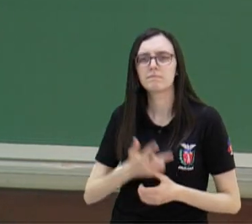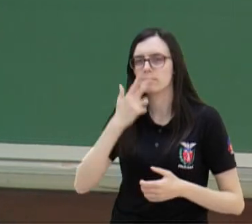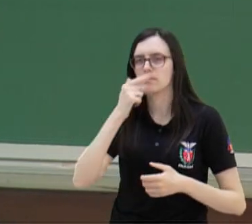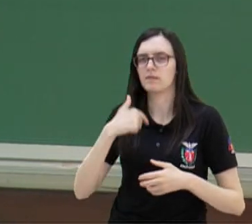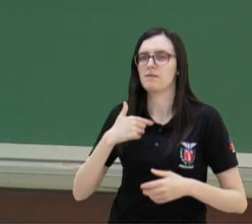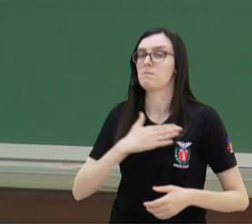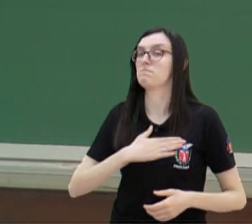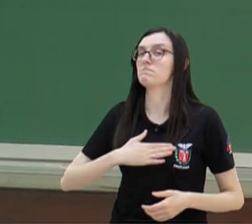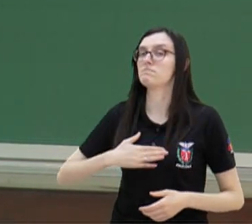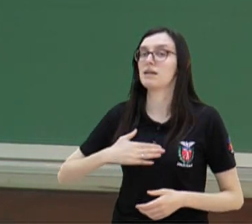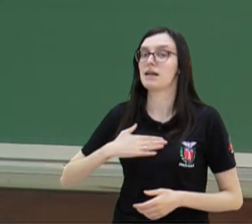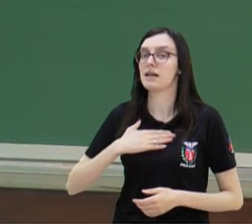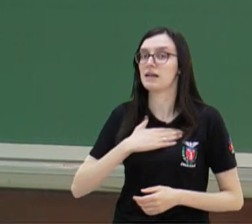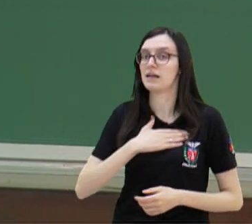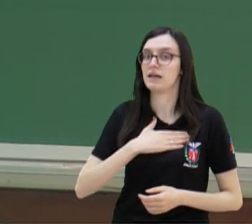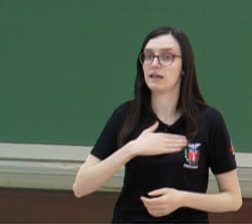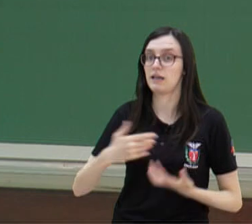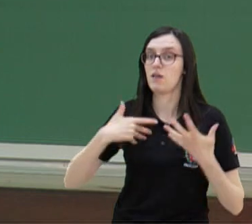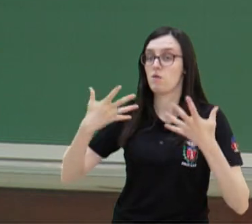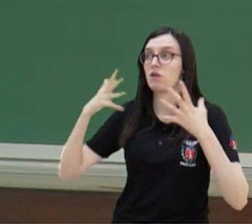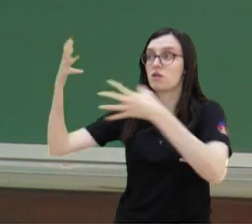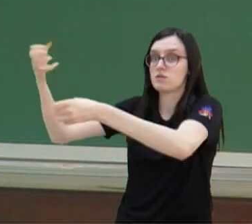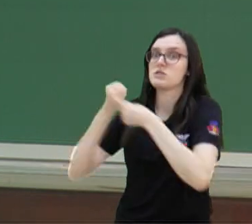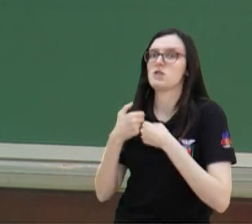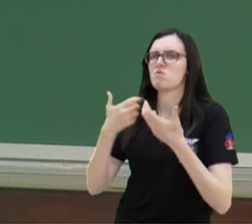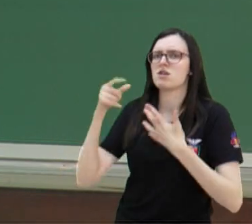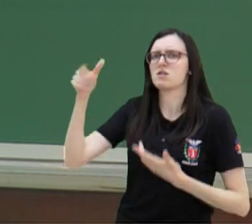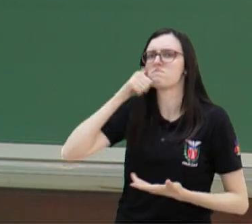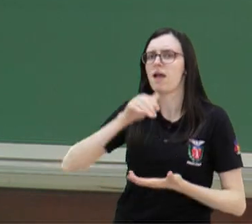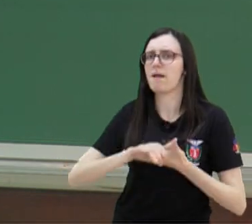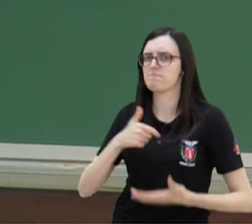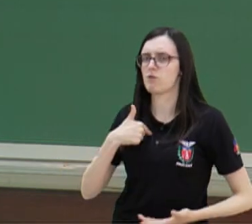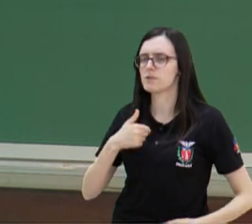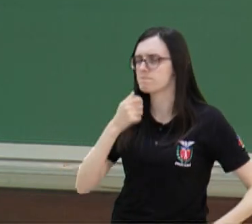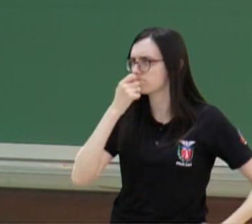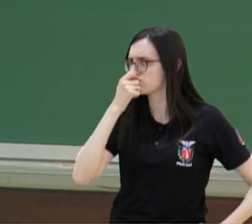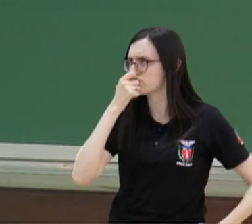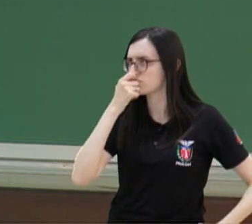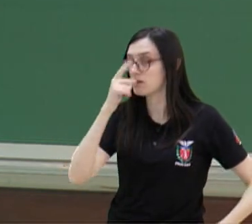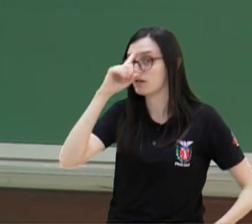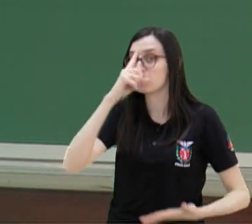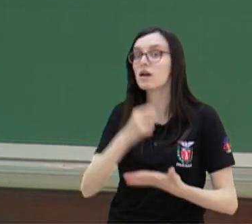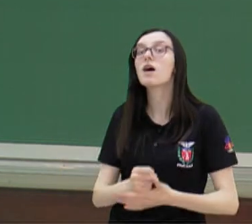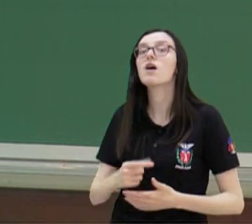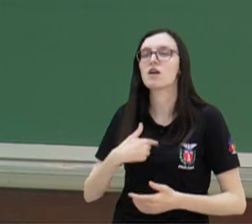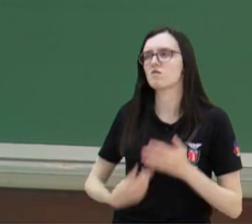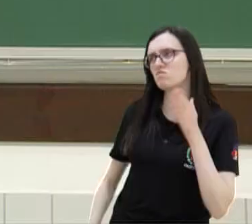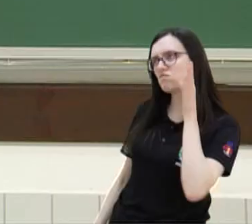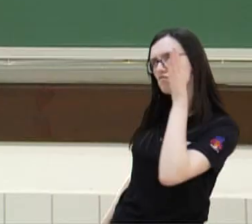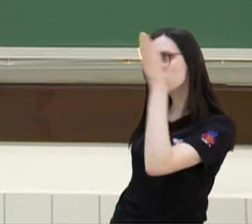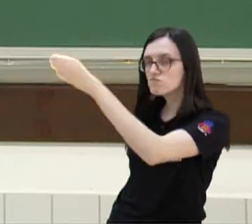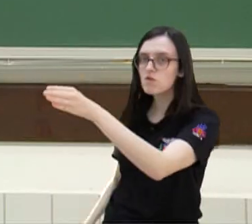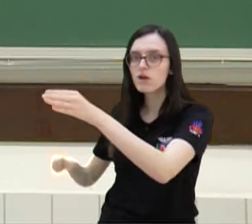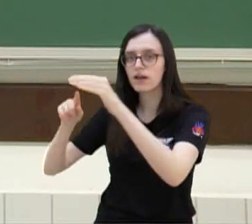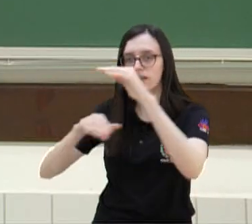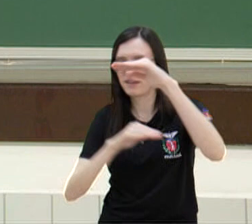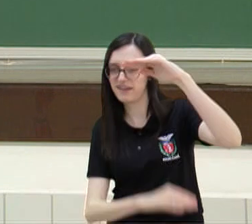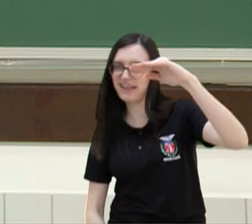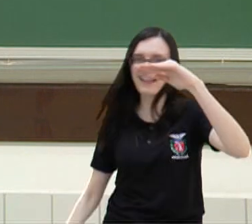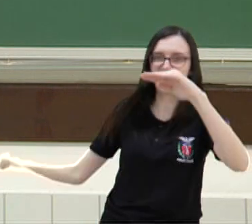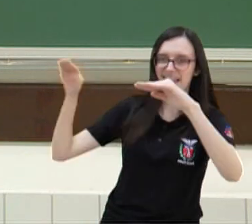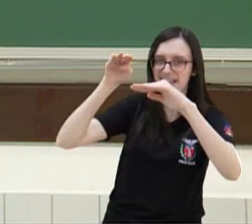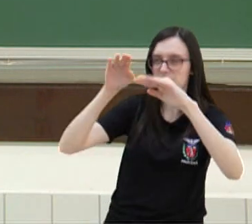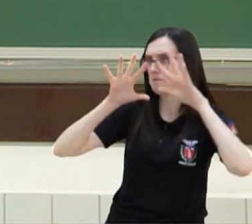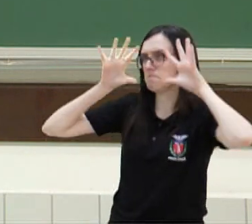carnal, um prazer de que queria ter aquela mulher como esposa. E ele decide em algum momento ir até lá, na superfície terrena,